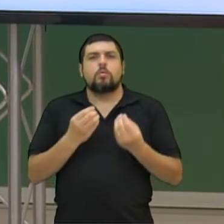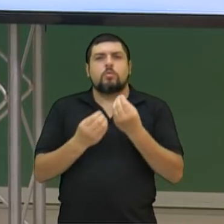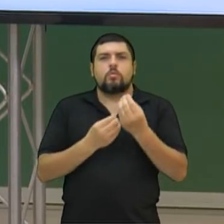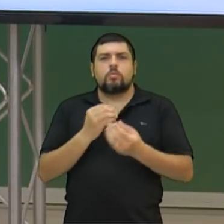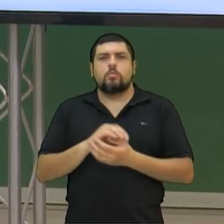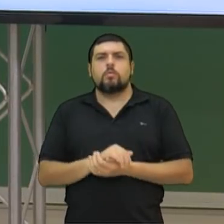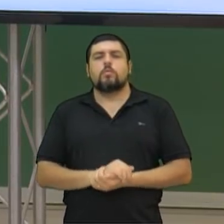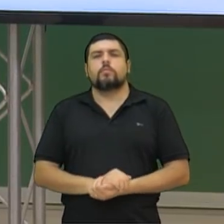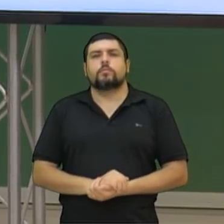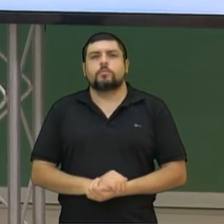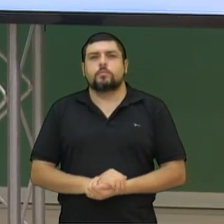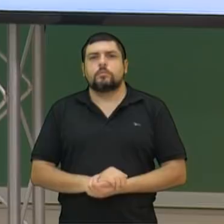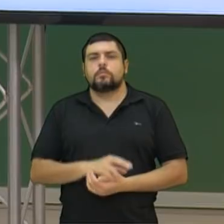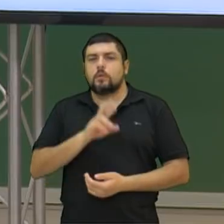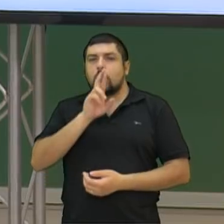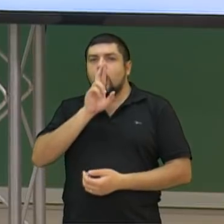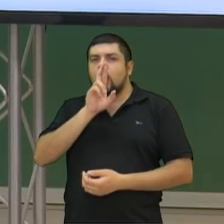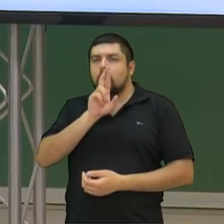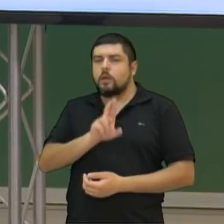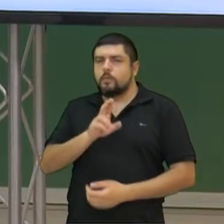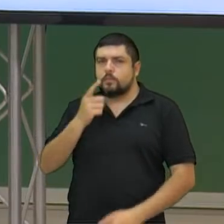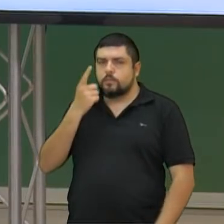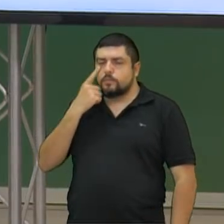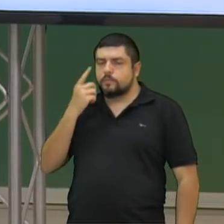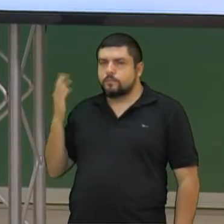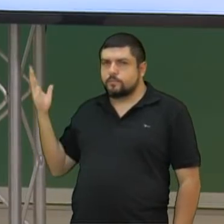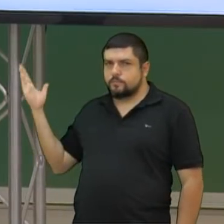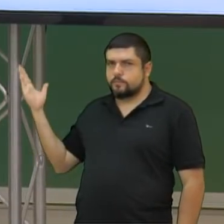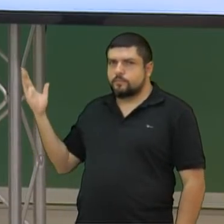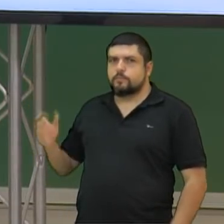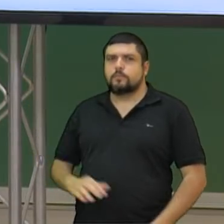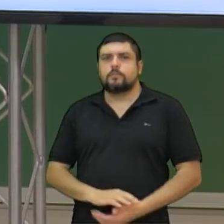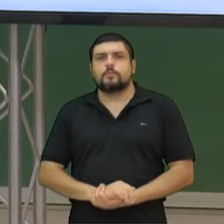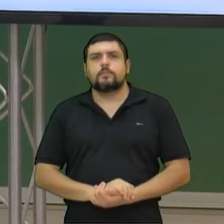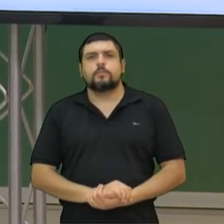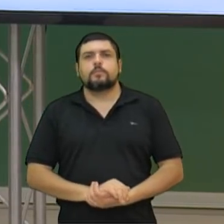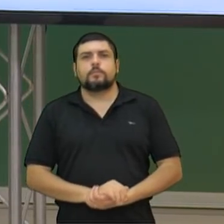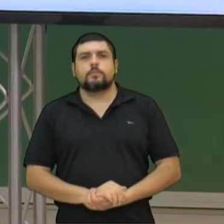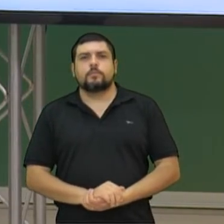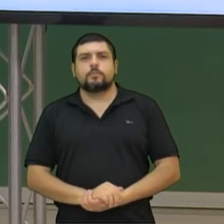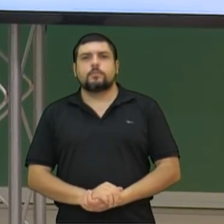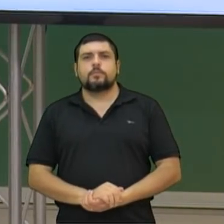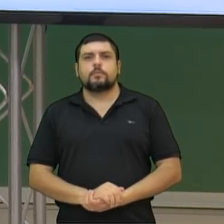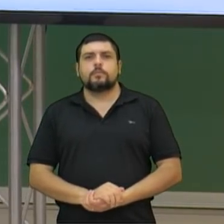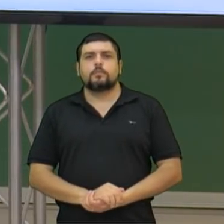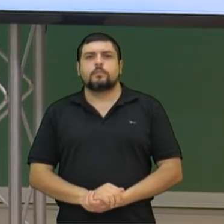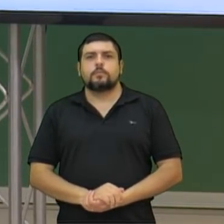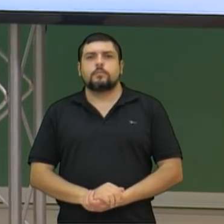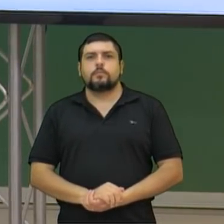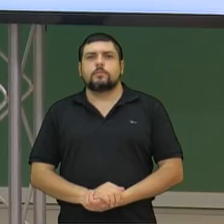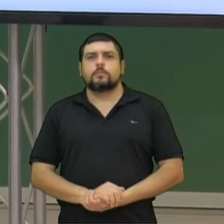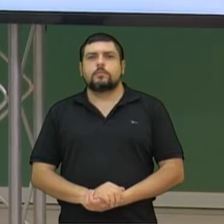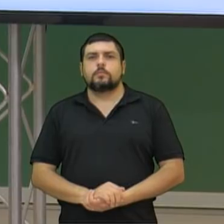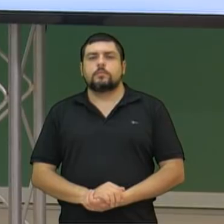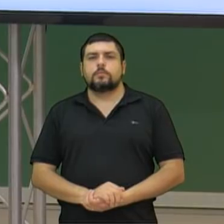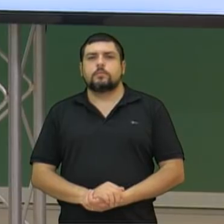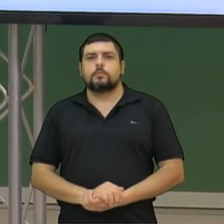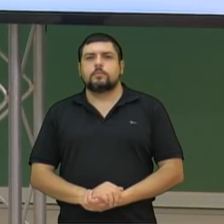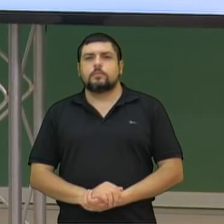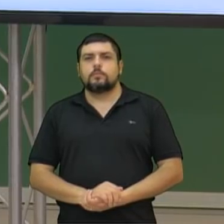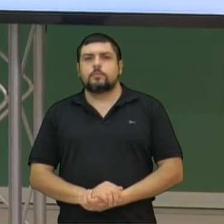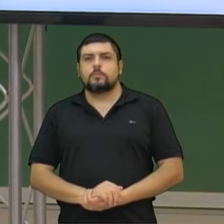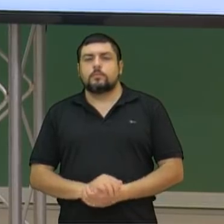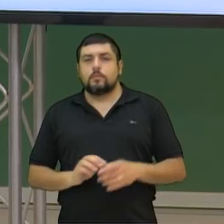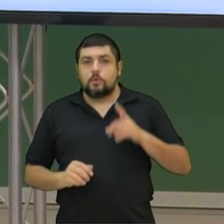unidades vendidas. No dia 12 foram 86. No dia 21 foram 5, lembrando que essa é a menor